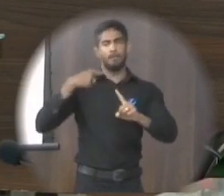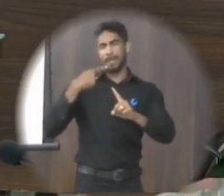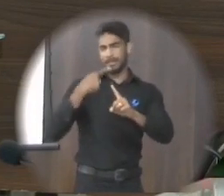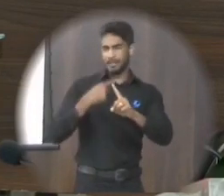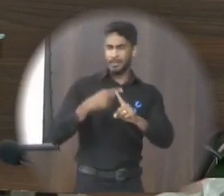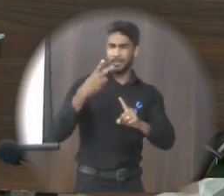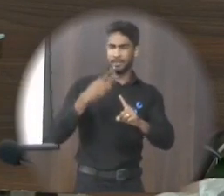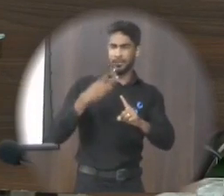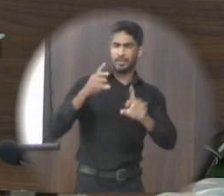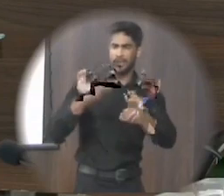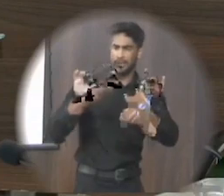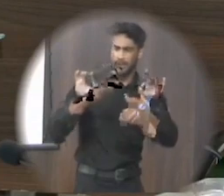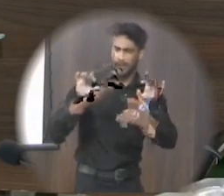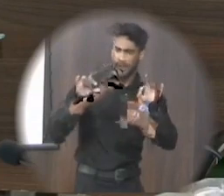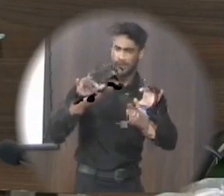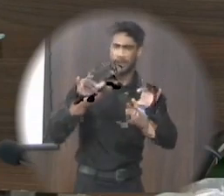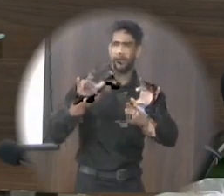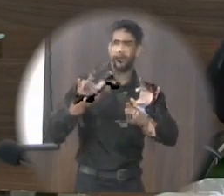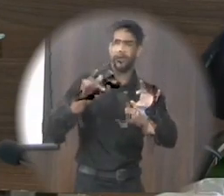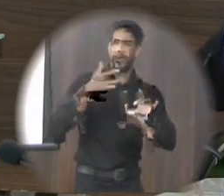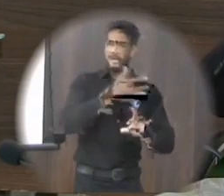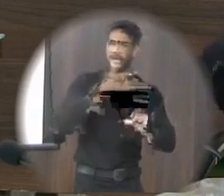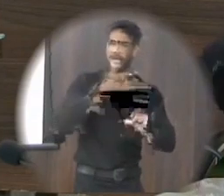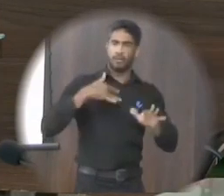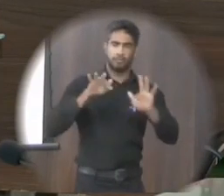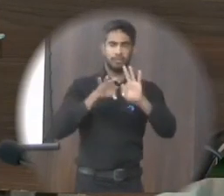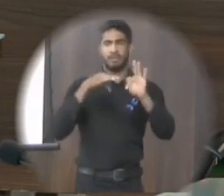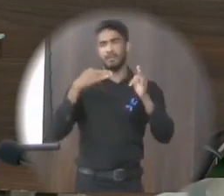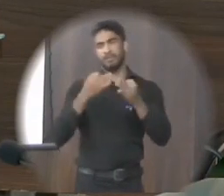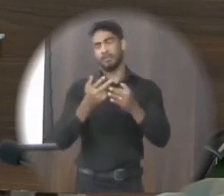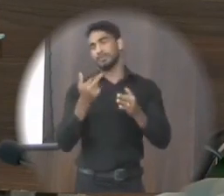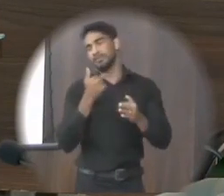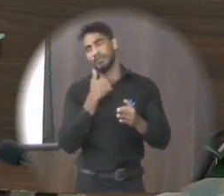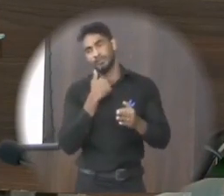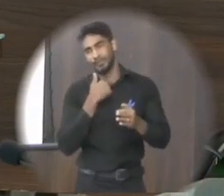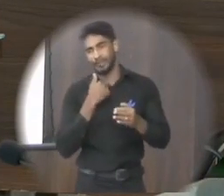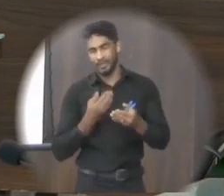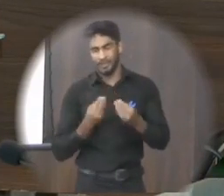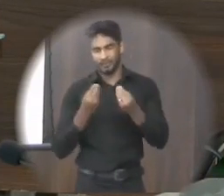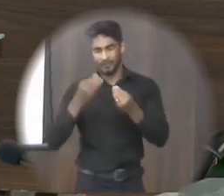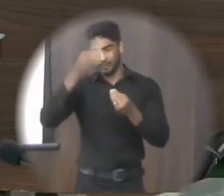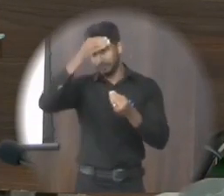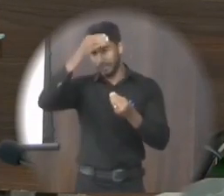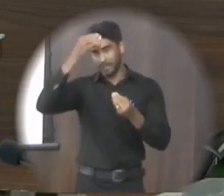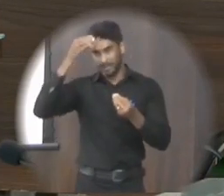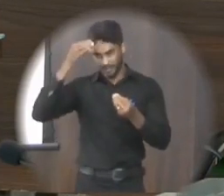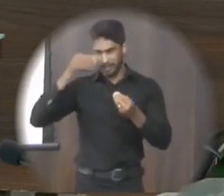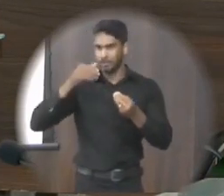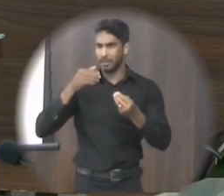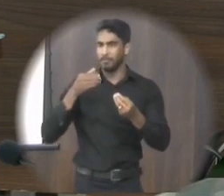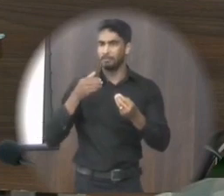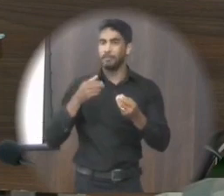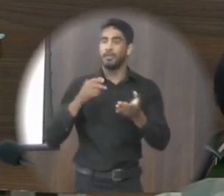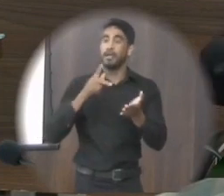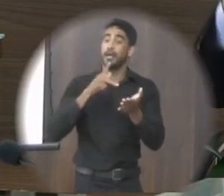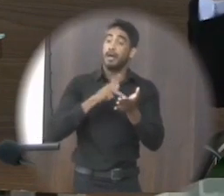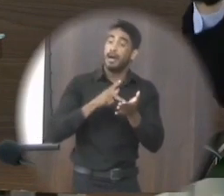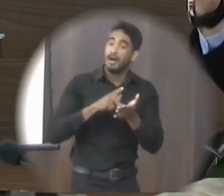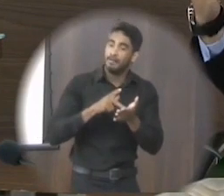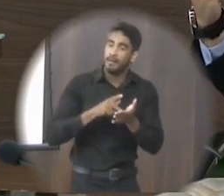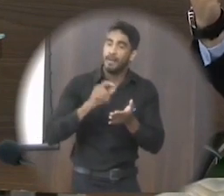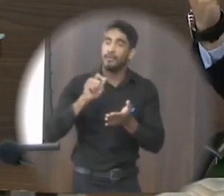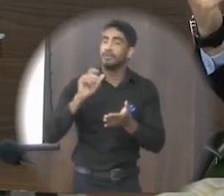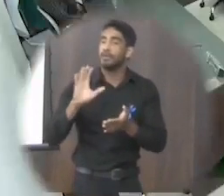especialização da saúde da família, e de lá para cá não poderia trazer para uma câmara tão atuante a realidade do